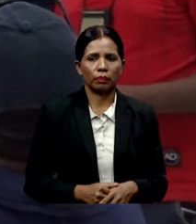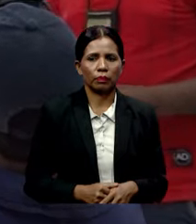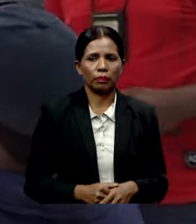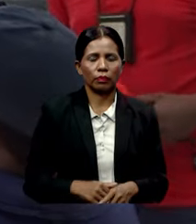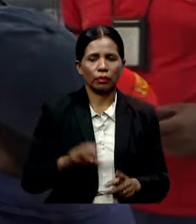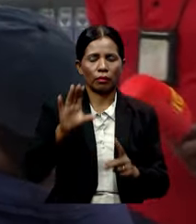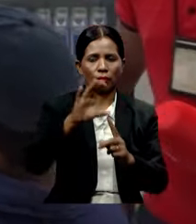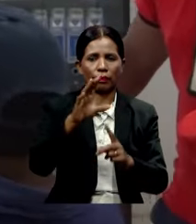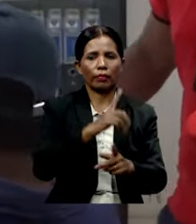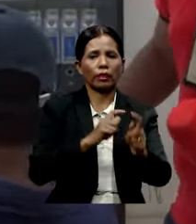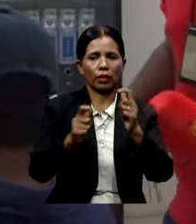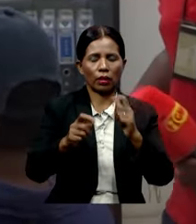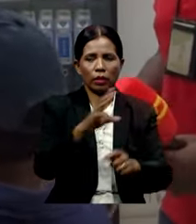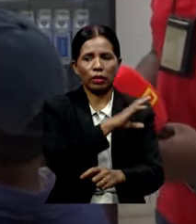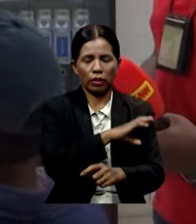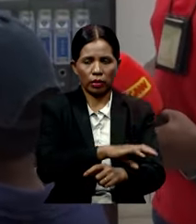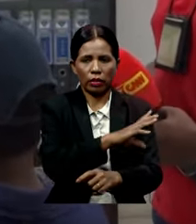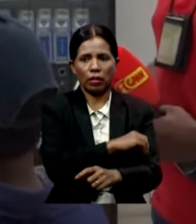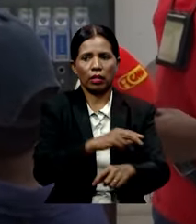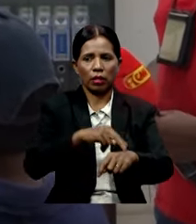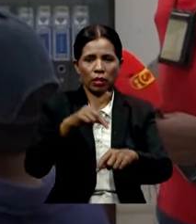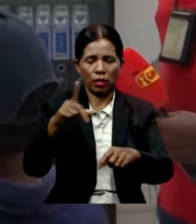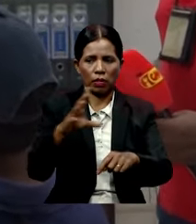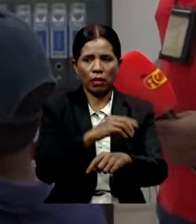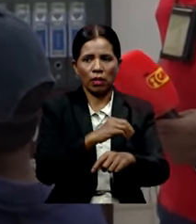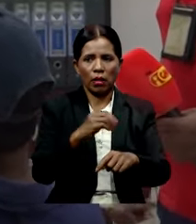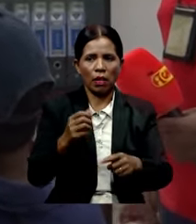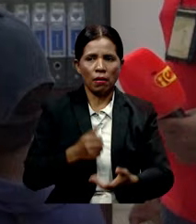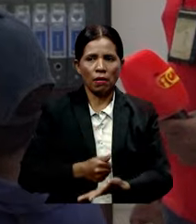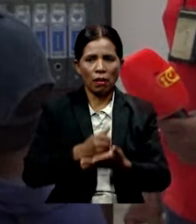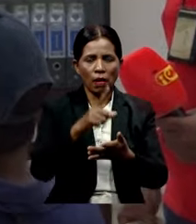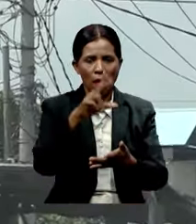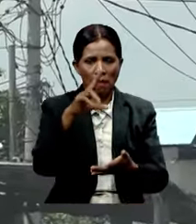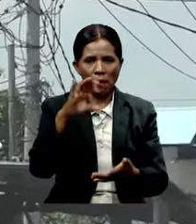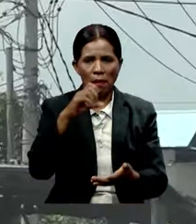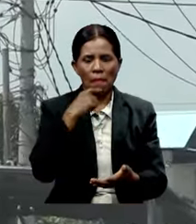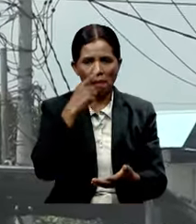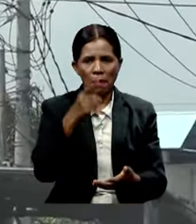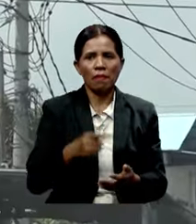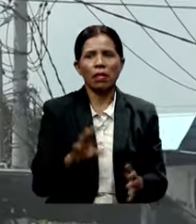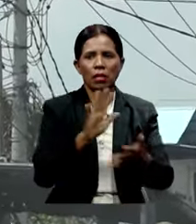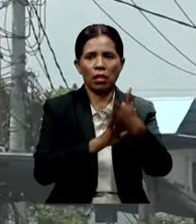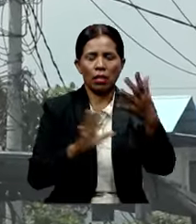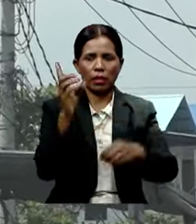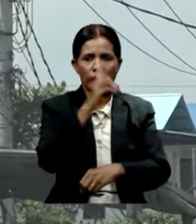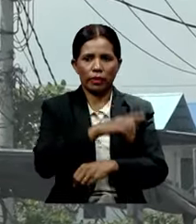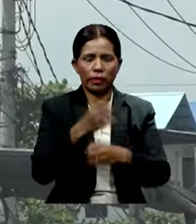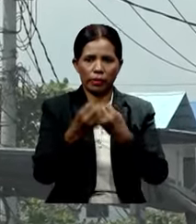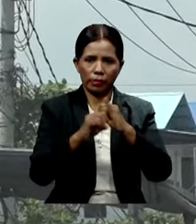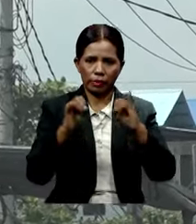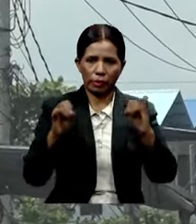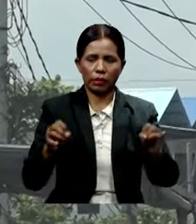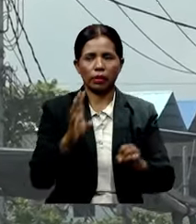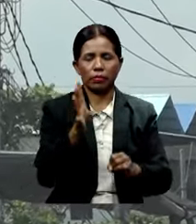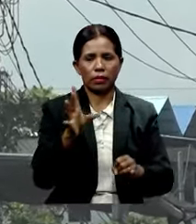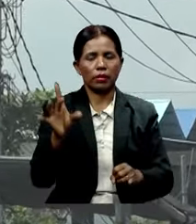Chefe Departamento de Trânsito e Segurança Rodoviária Nacional, Superintendente e Assistente Luiz da Costa Ateten, comemoração da proclamação de independência,